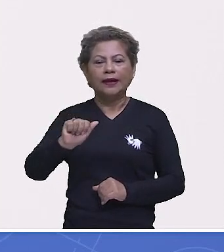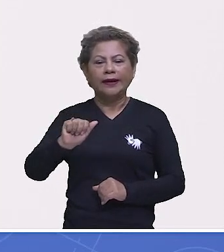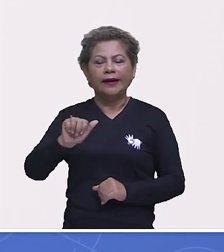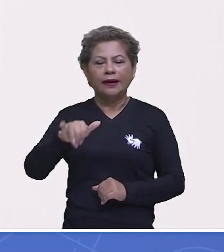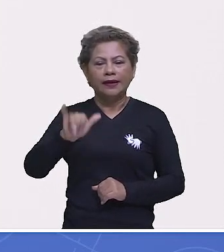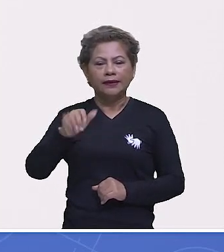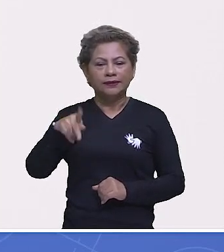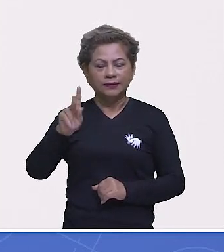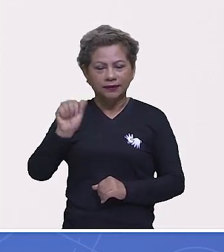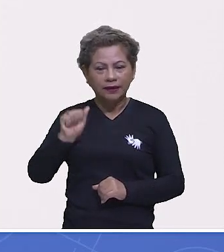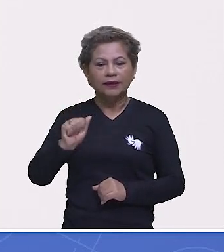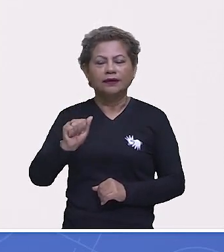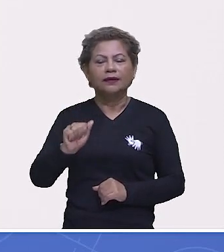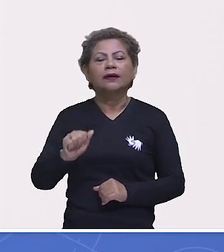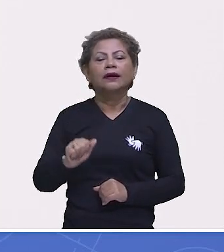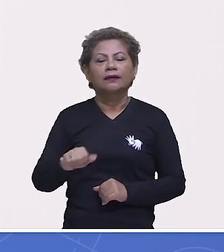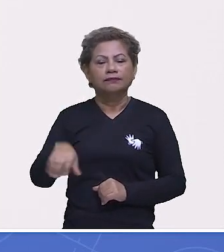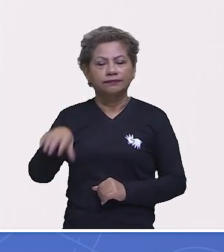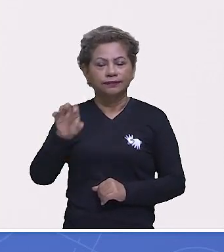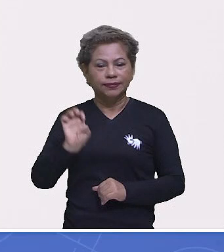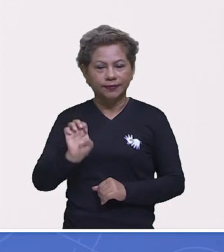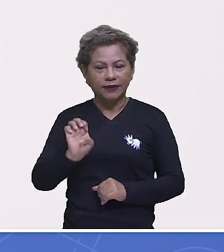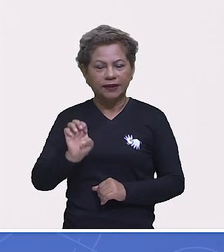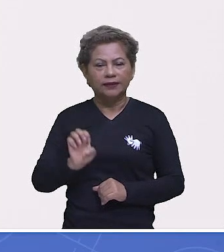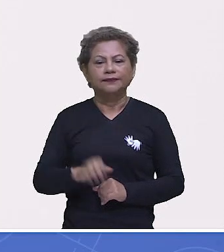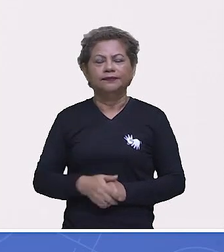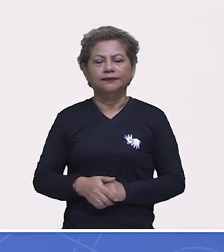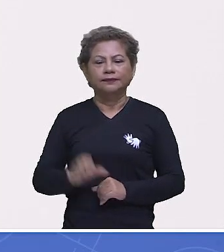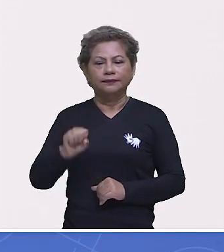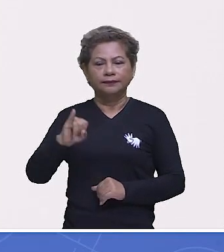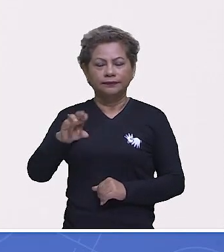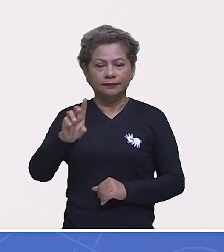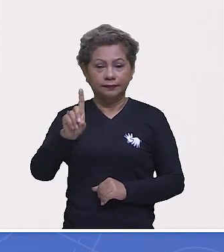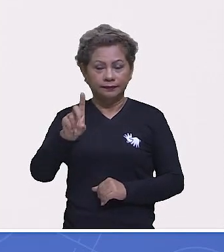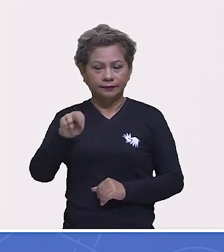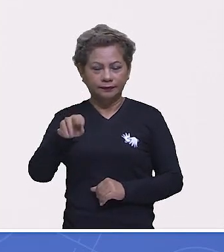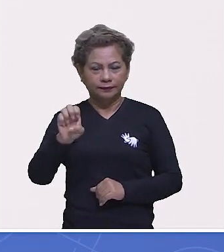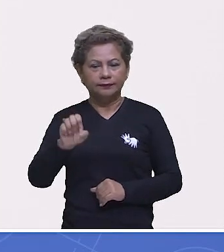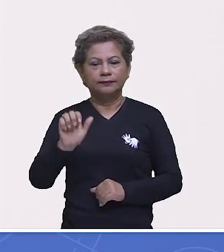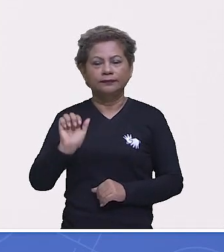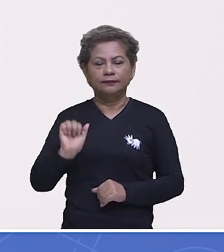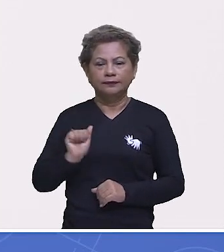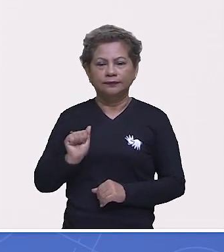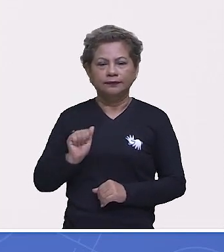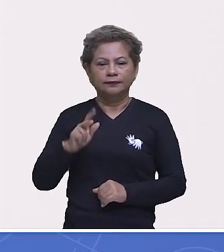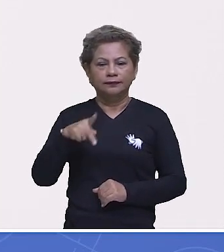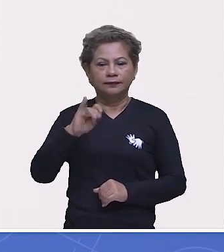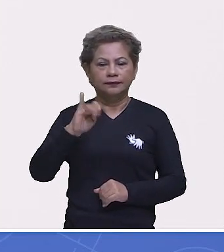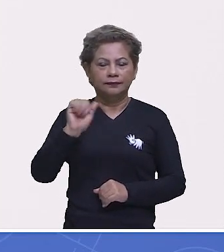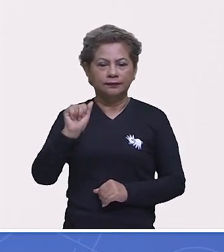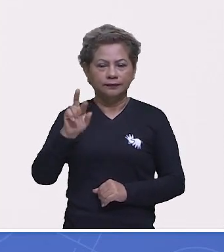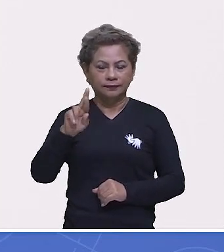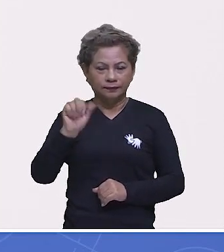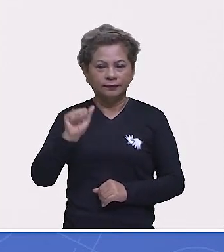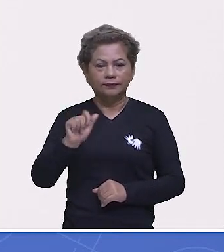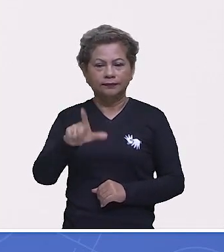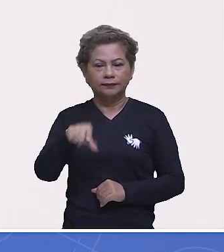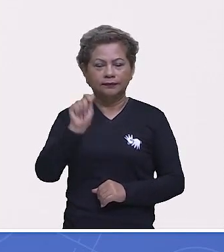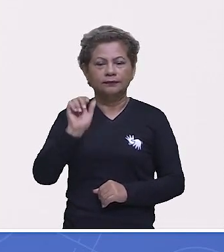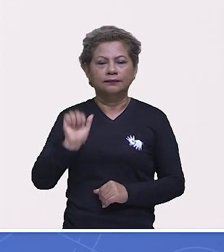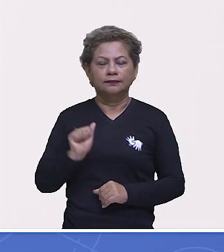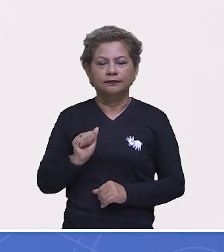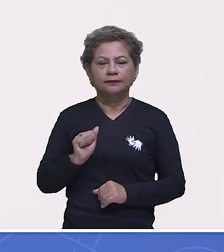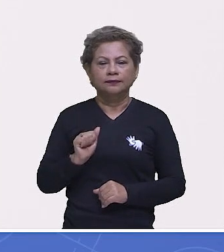Pablo, letra E. Sidney, letra A. Kiara, letra A.